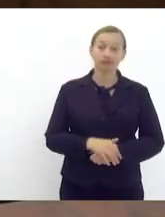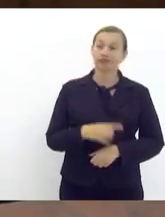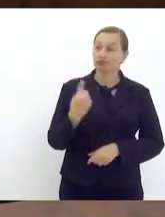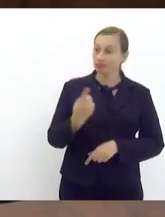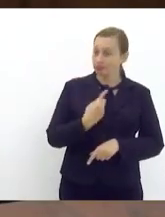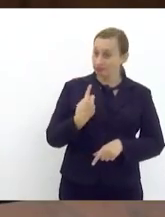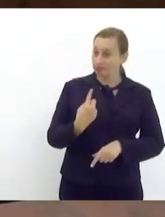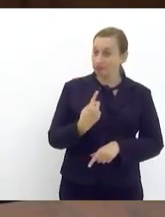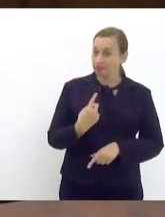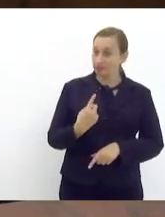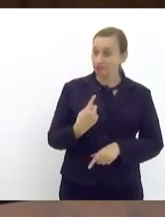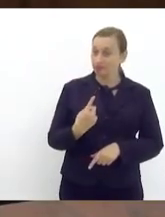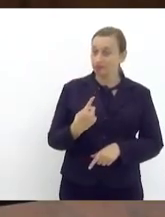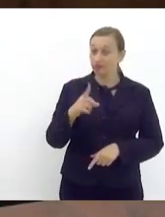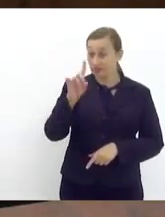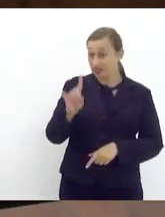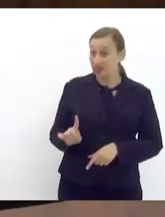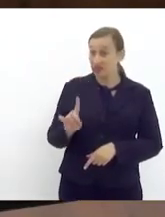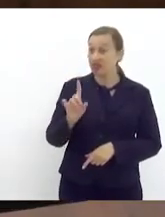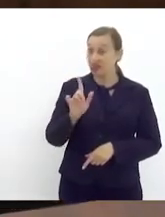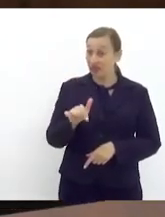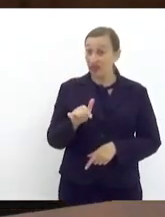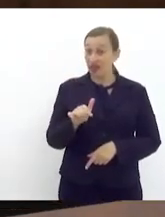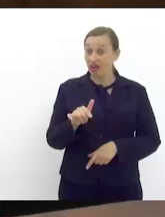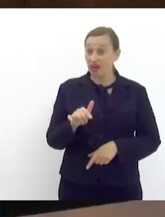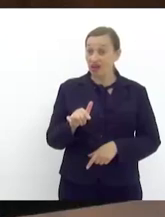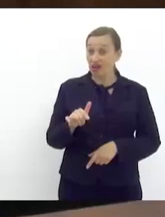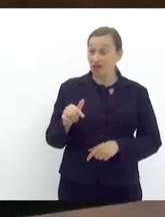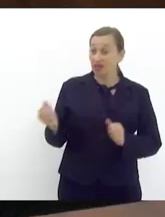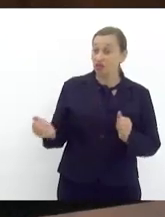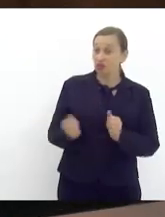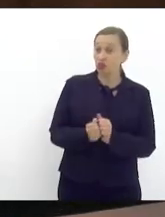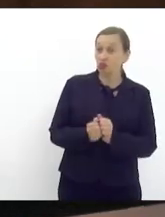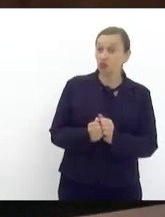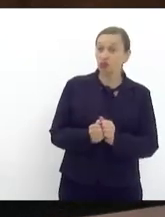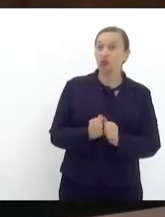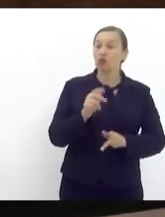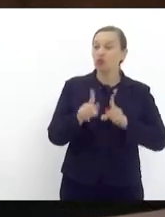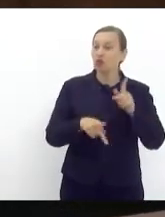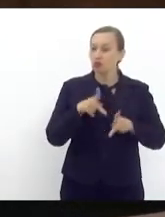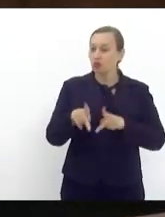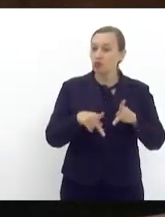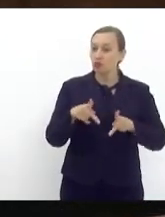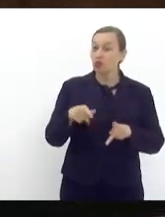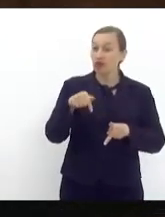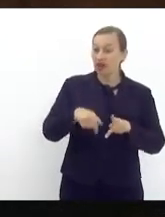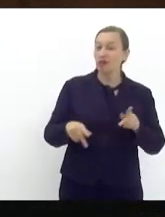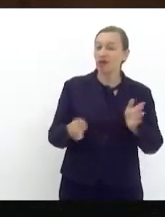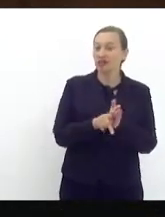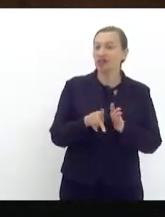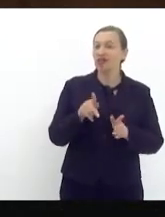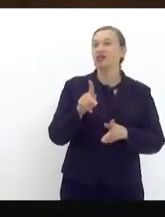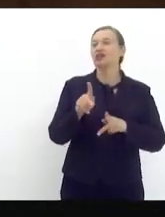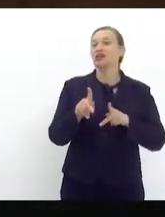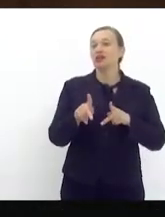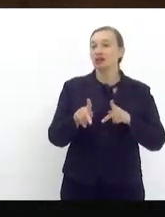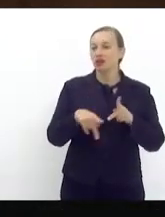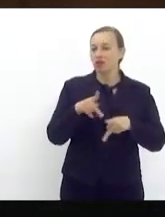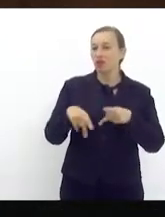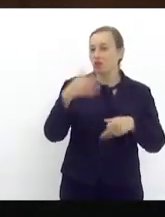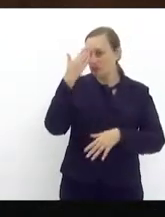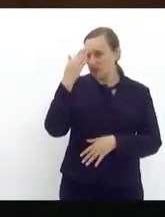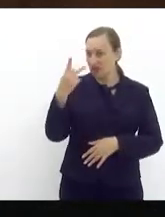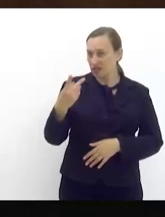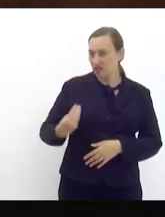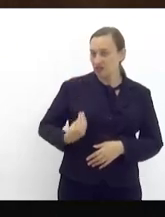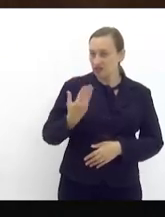nosso dever aqui, que é estar com o povo aqui, que é a casa do povo. Então, muito obrigado por vocês estarem